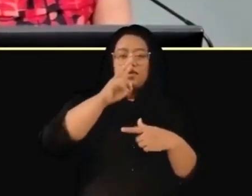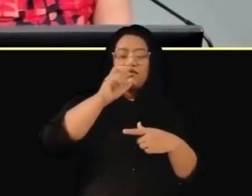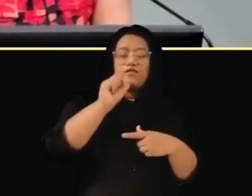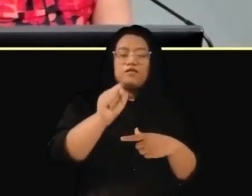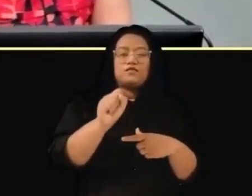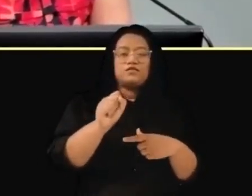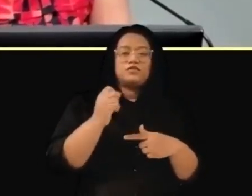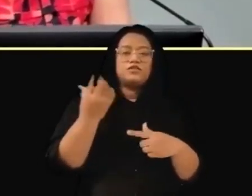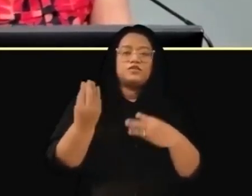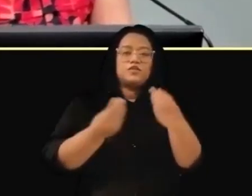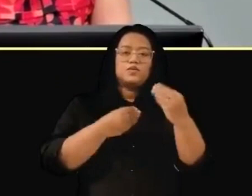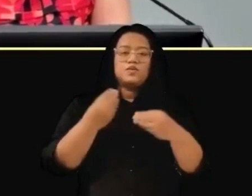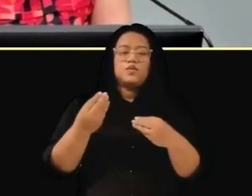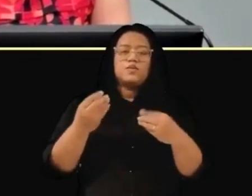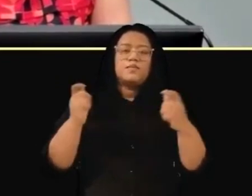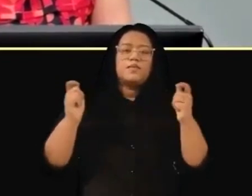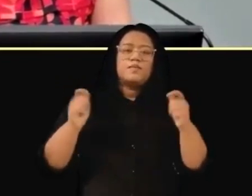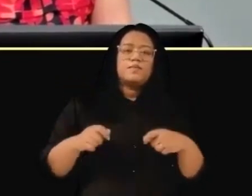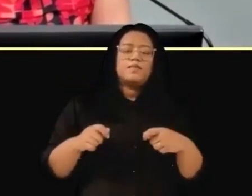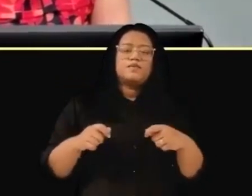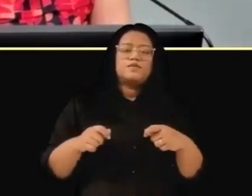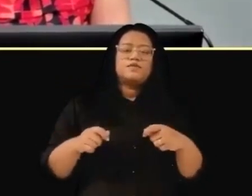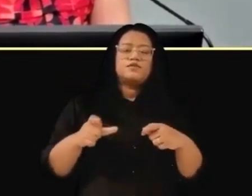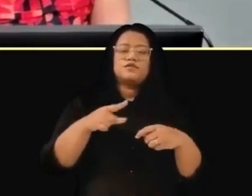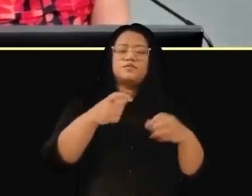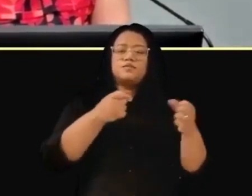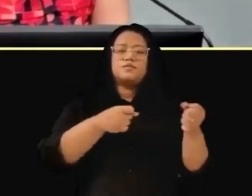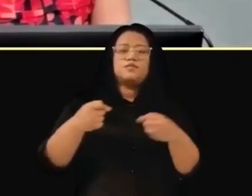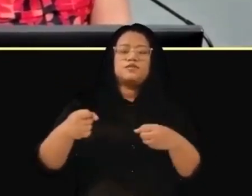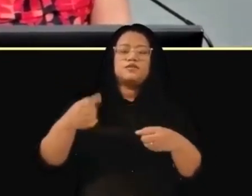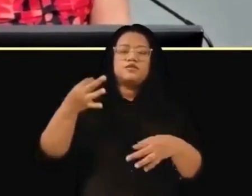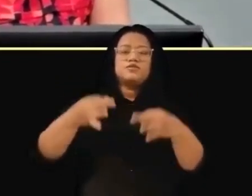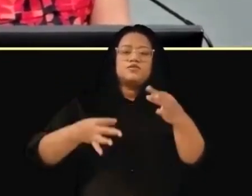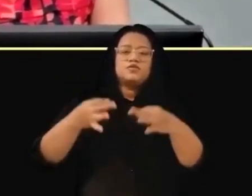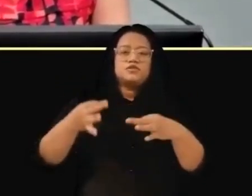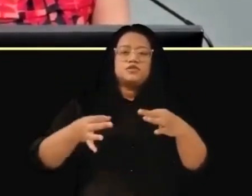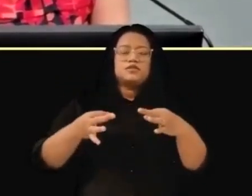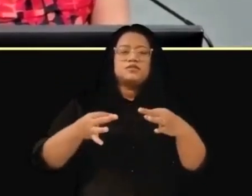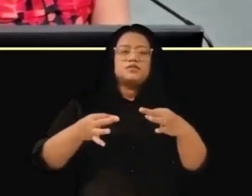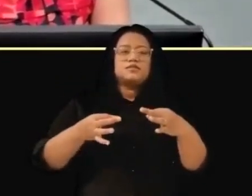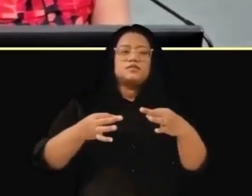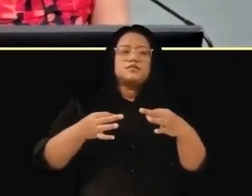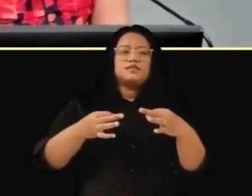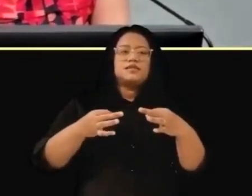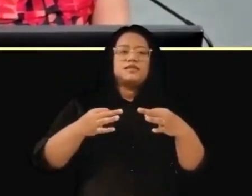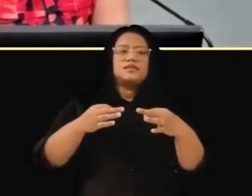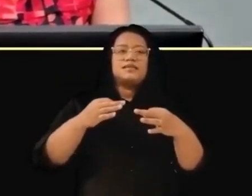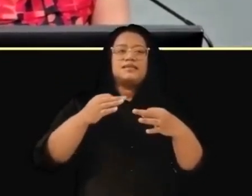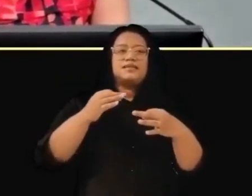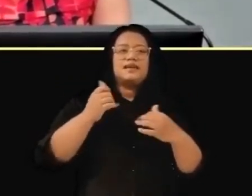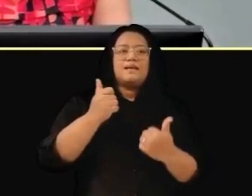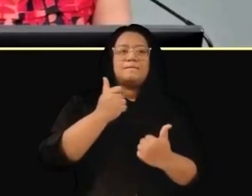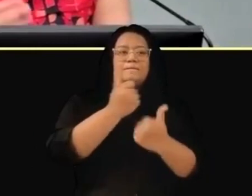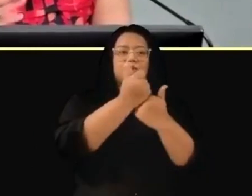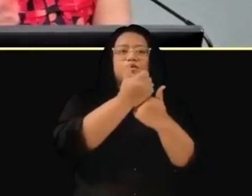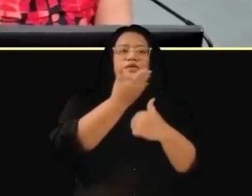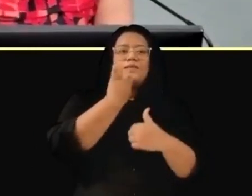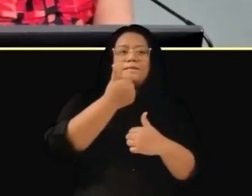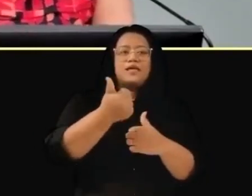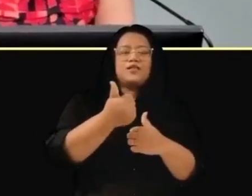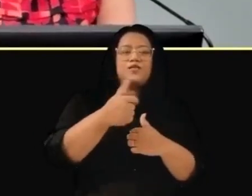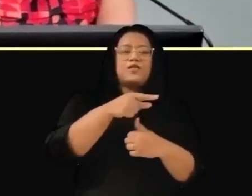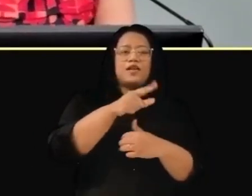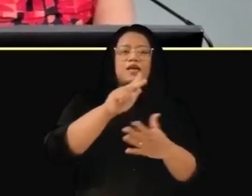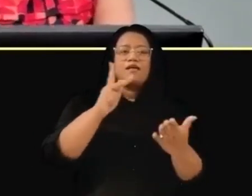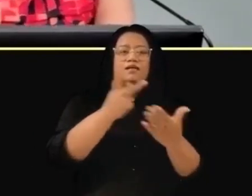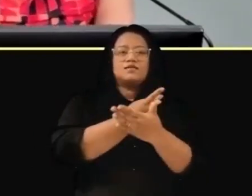a gente pode ter um poder judiciário que atenda melhor a essa situação que nós temos, como o